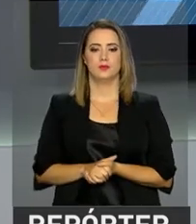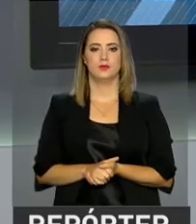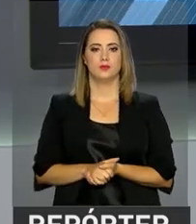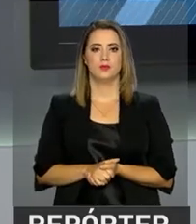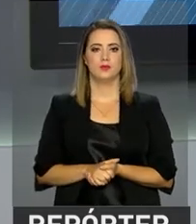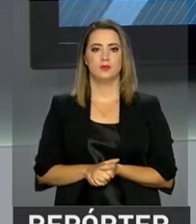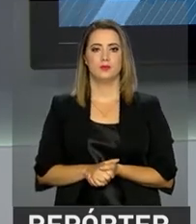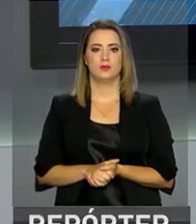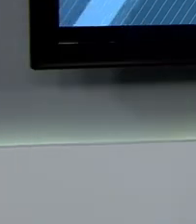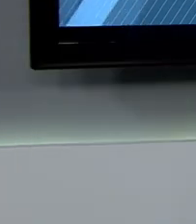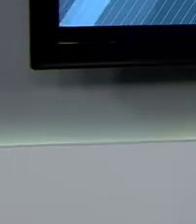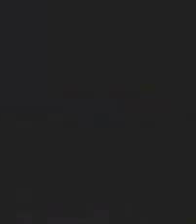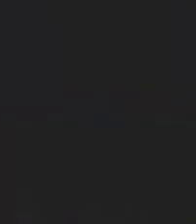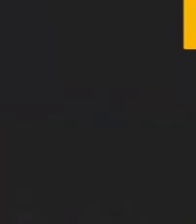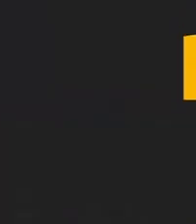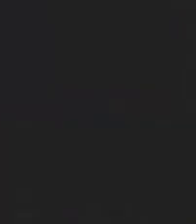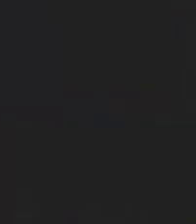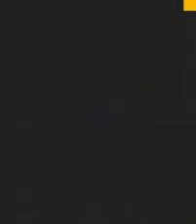federal